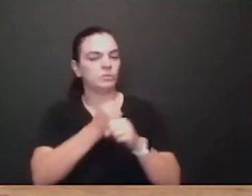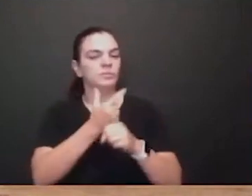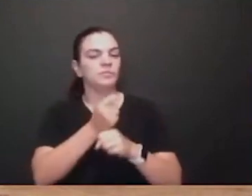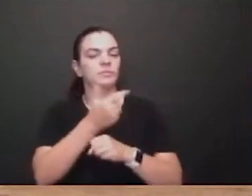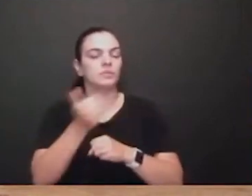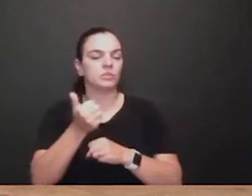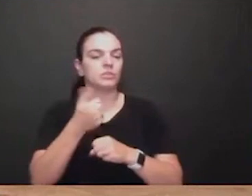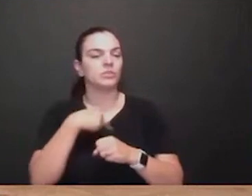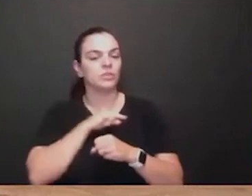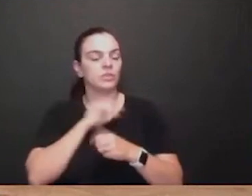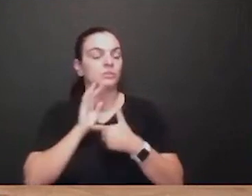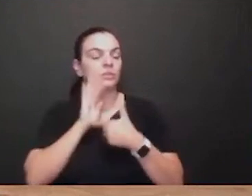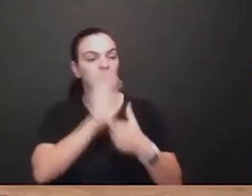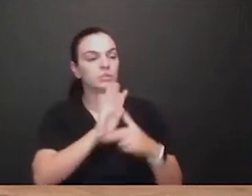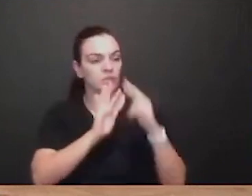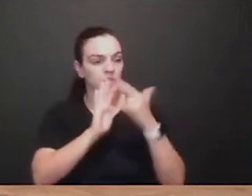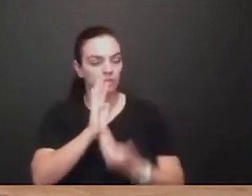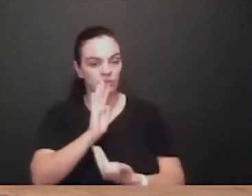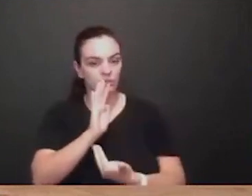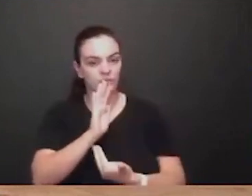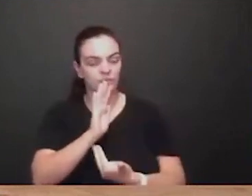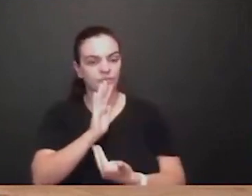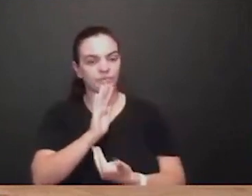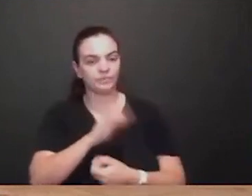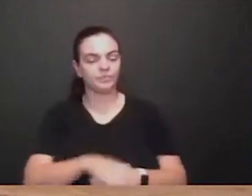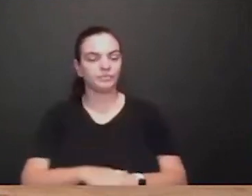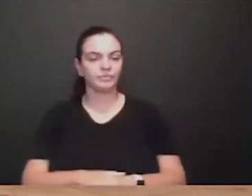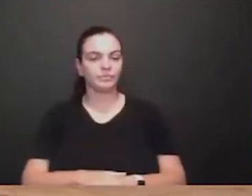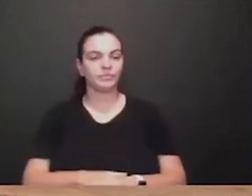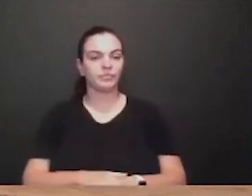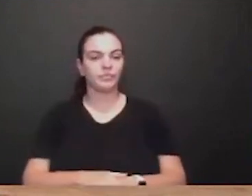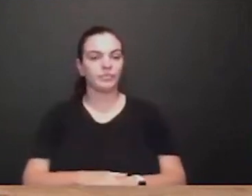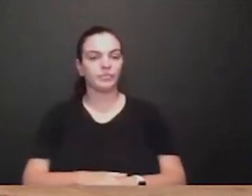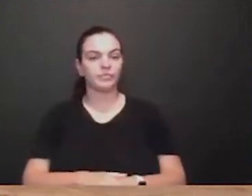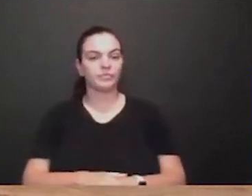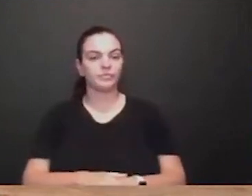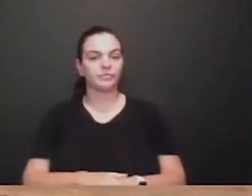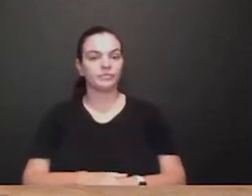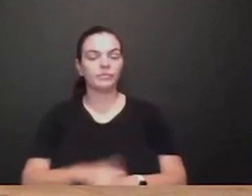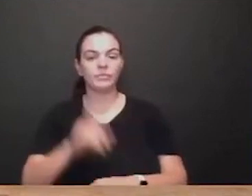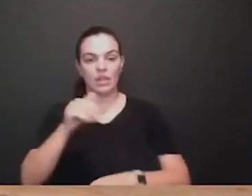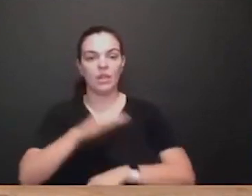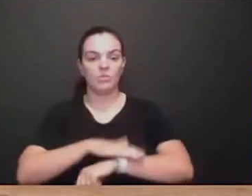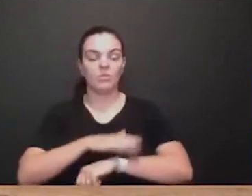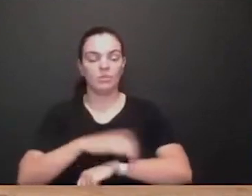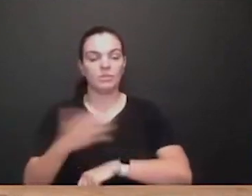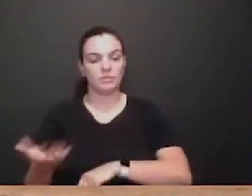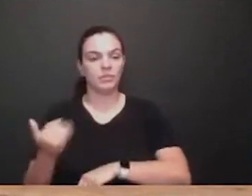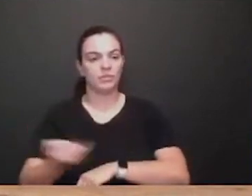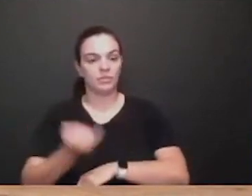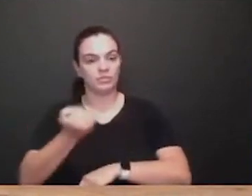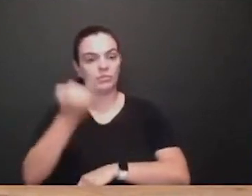plurianual, essa prestação de contas. Né? Então, isso realmente é um momento muito importante para nós, do Executivo,